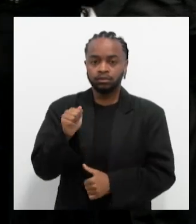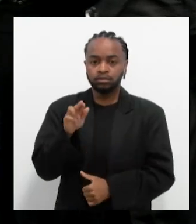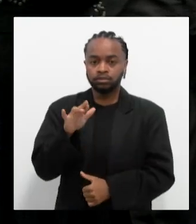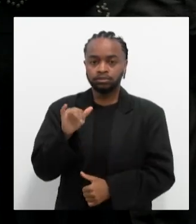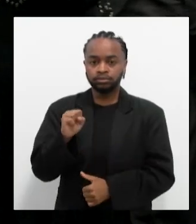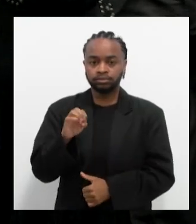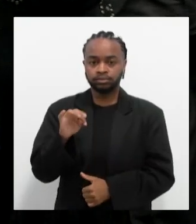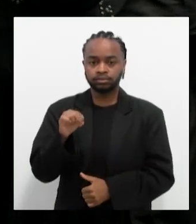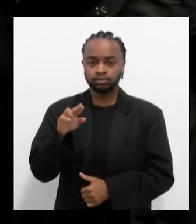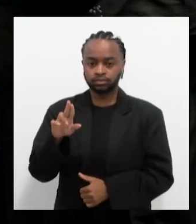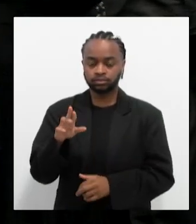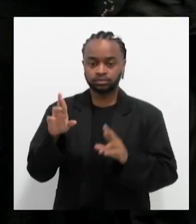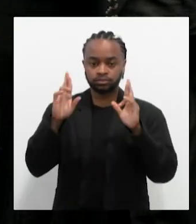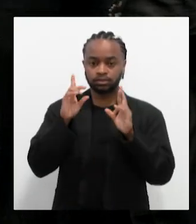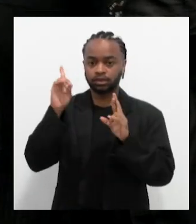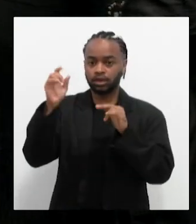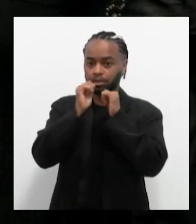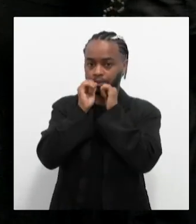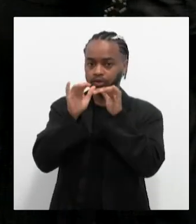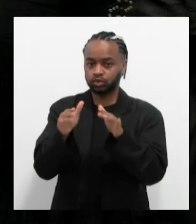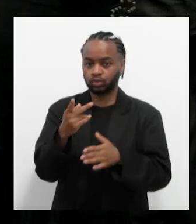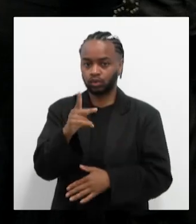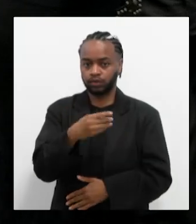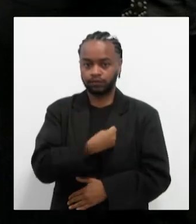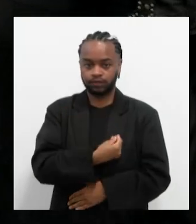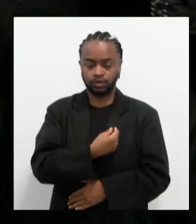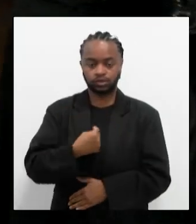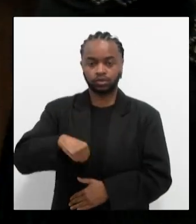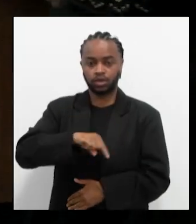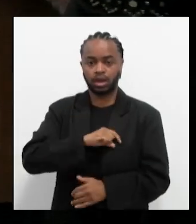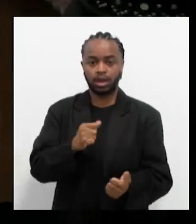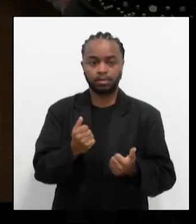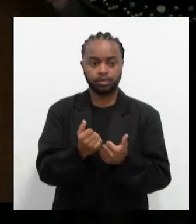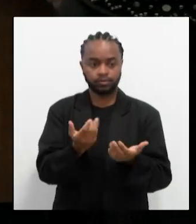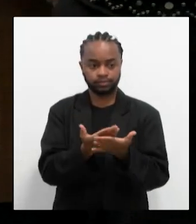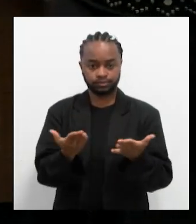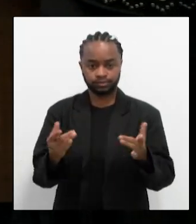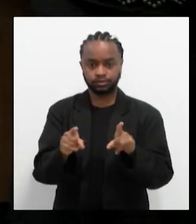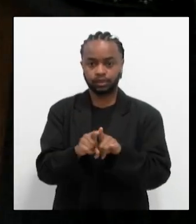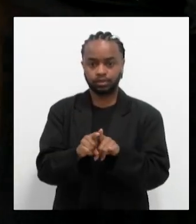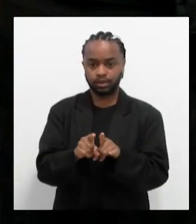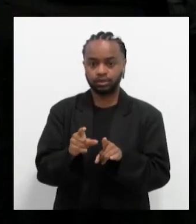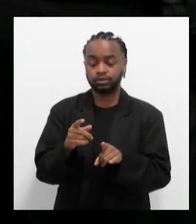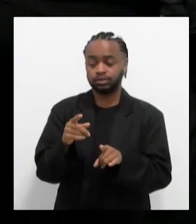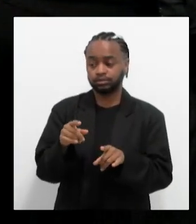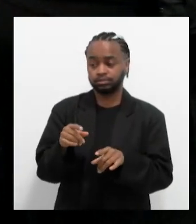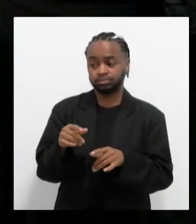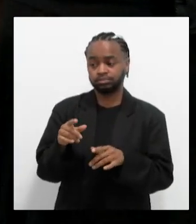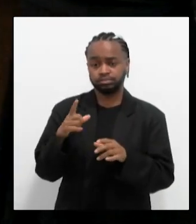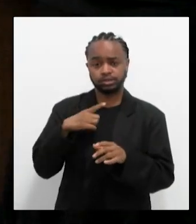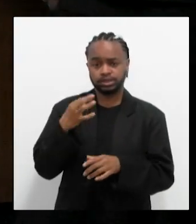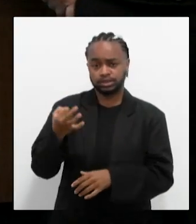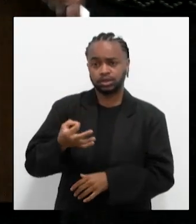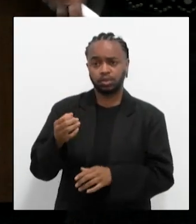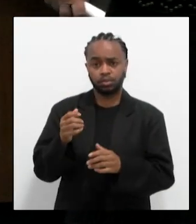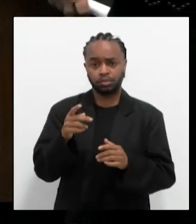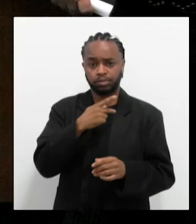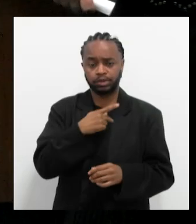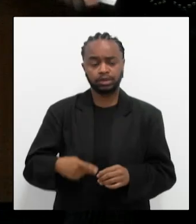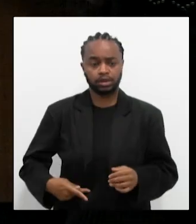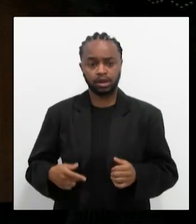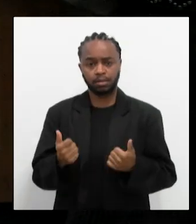Deus abençoe a sua vida, conte com o apoio desse parlamento, certamente com o apoio da presidente de Vossa Excelência, e não hesite em